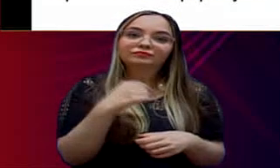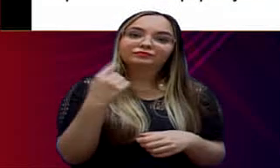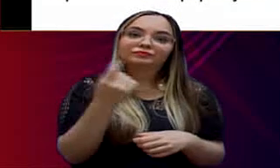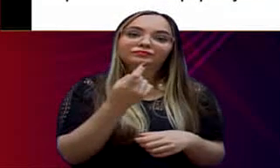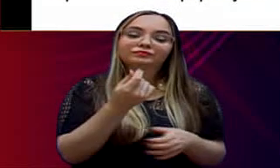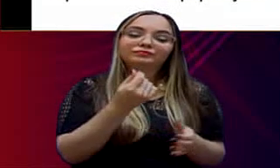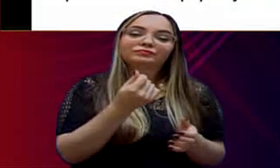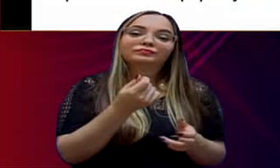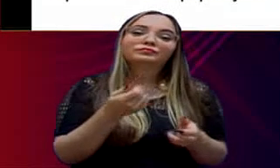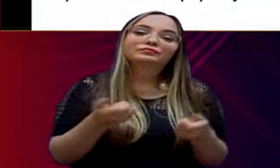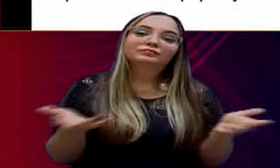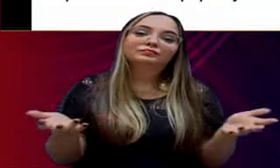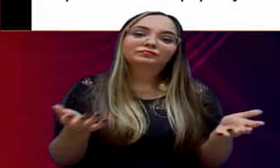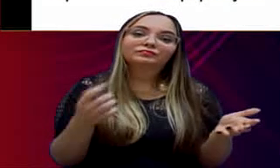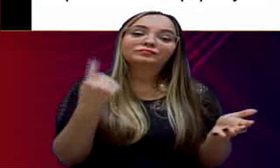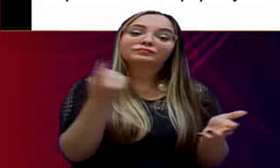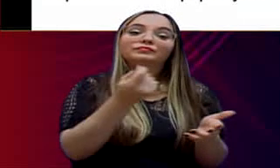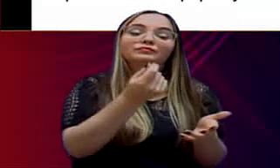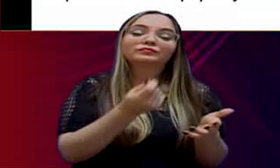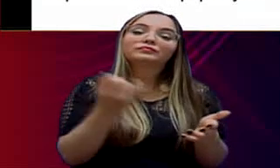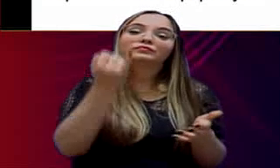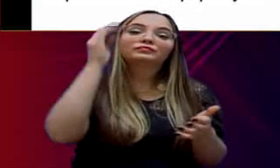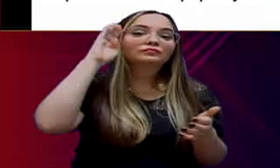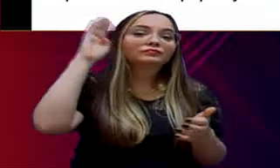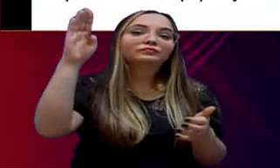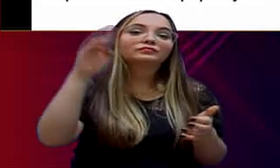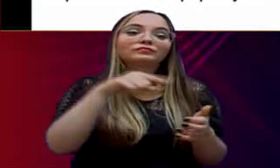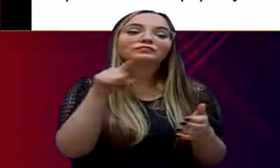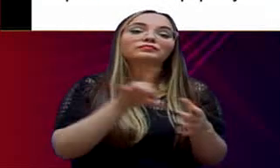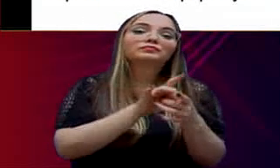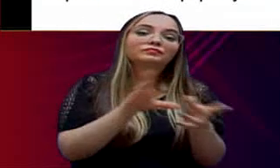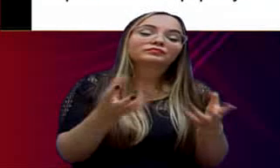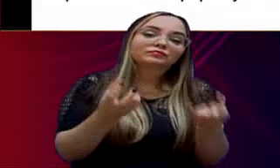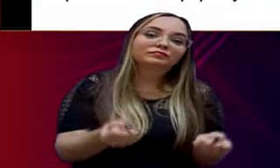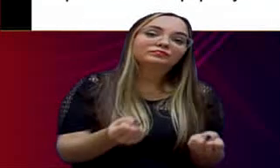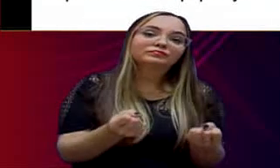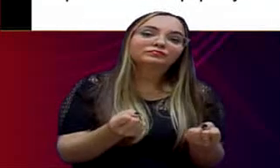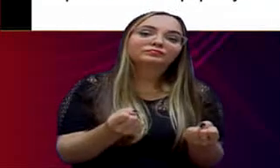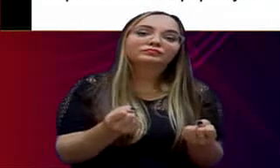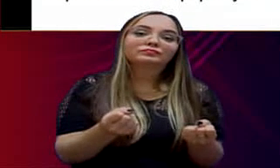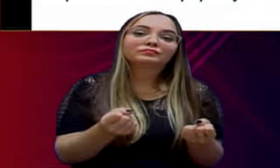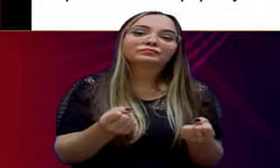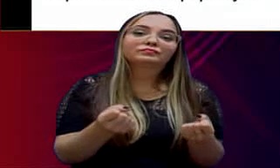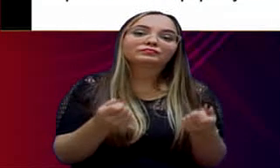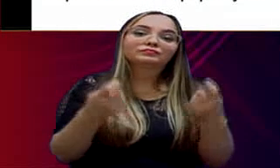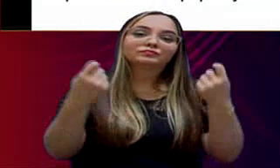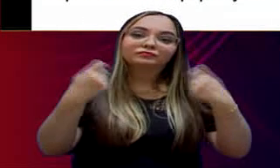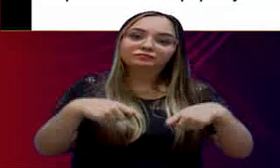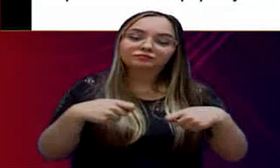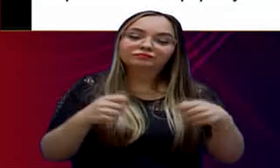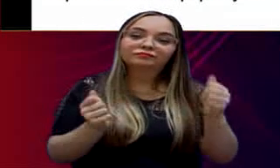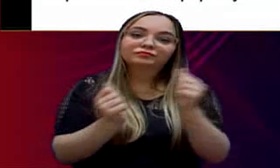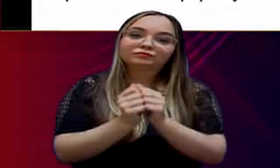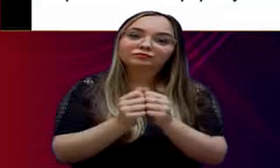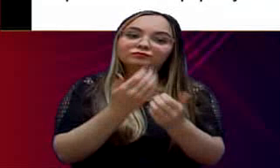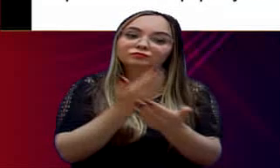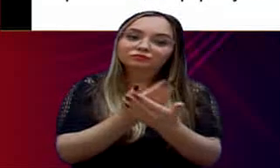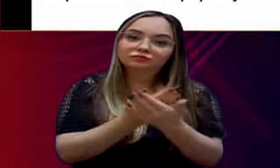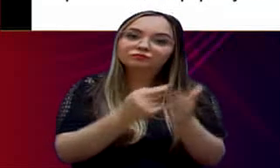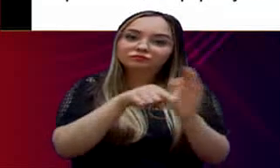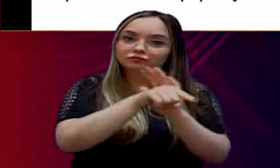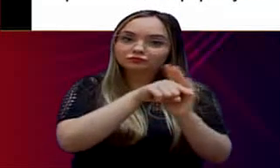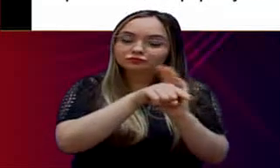a despesa dos valores relevantes para serem autorizadas deverão ver acompanhadas de estudos de impacto